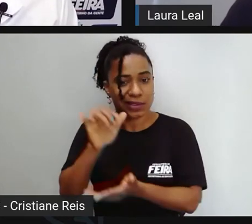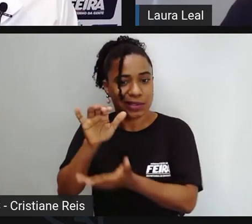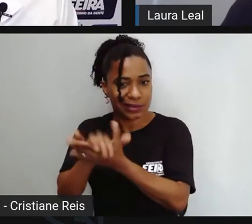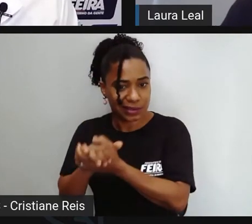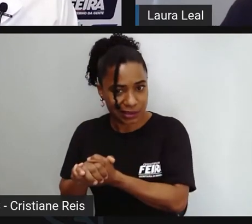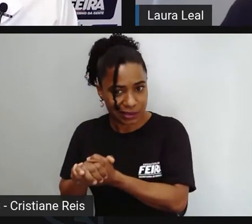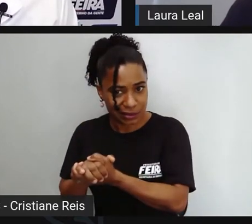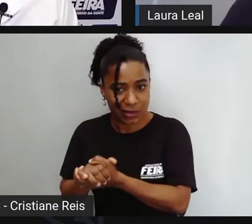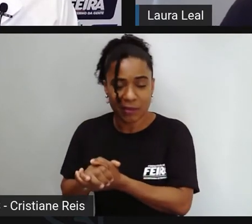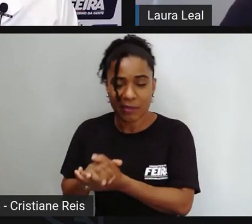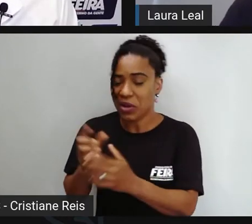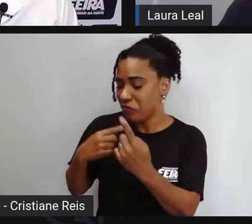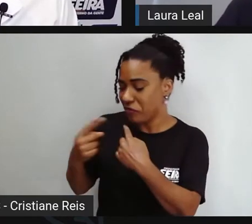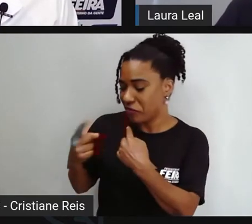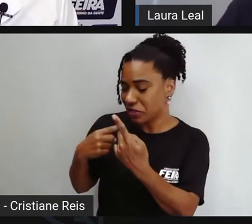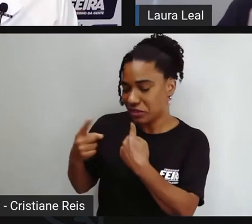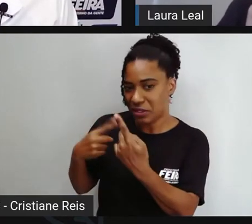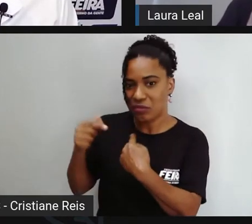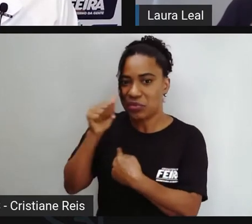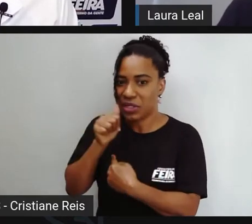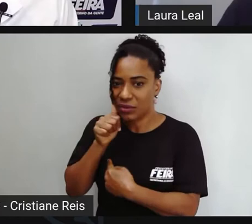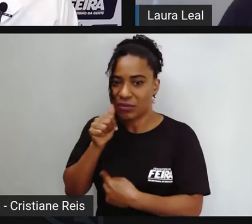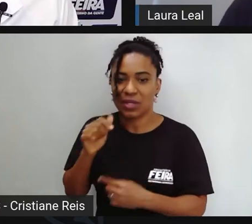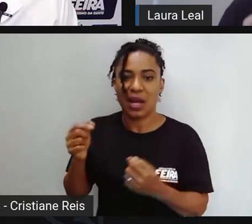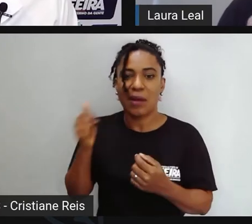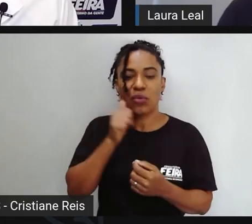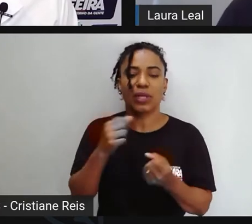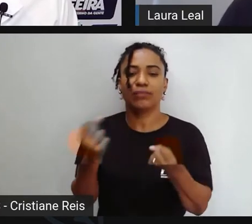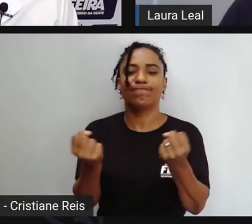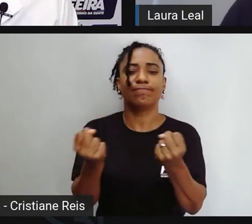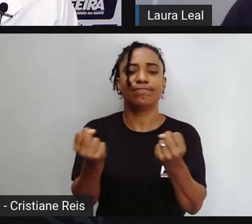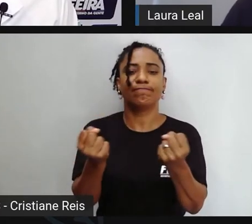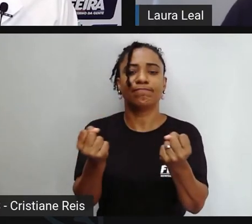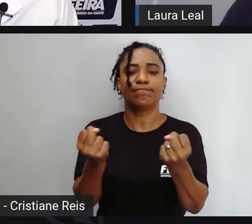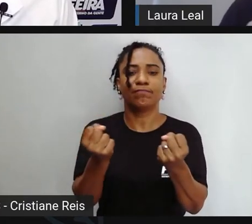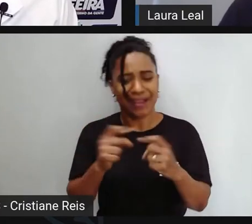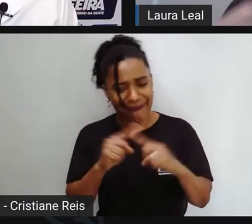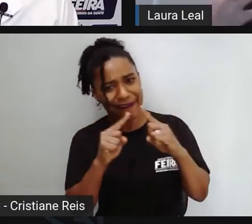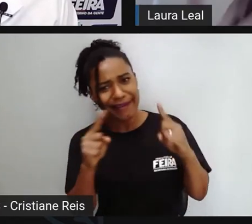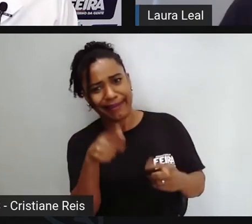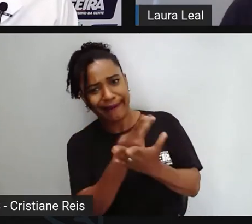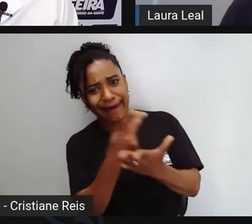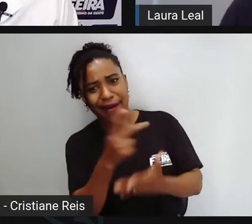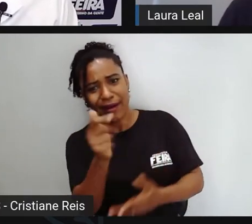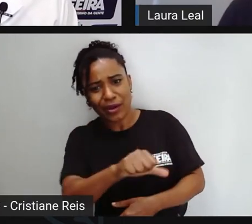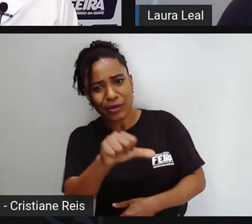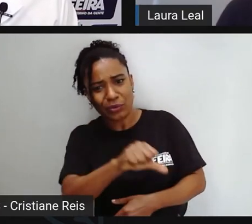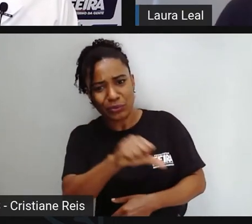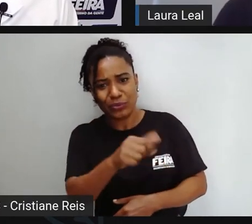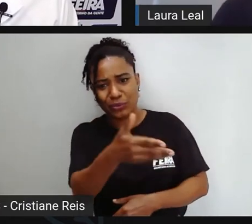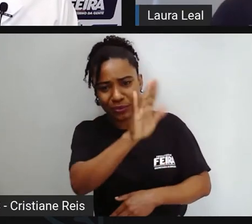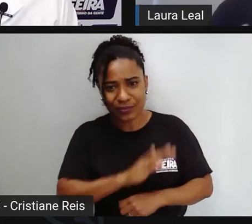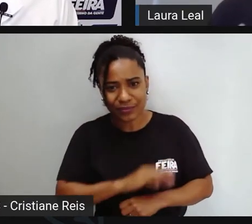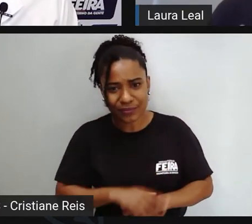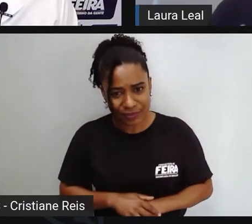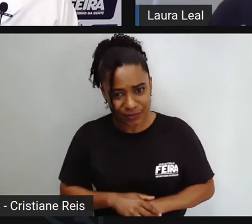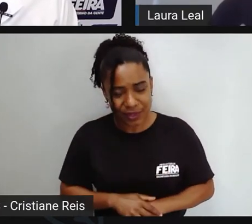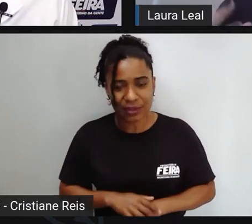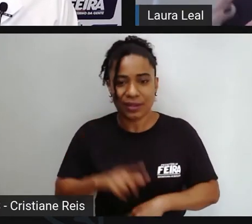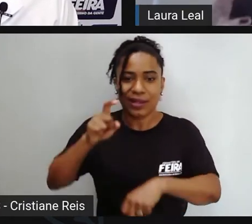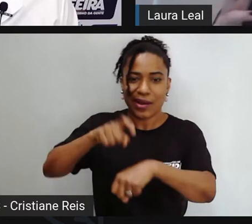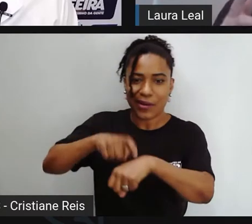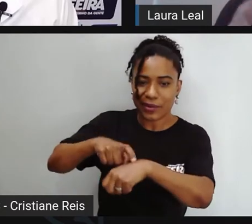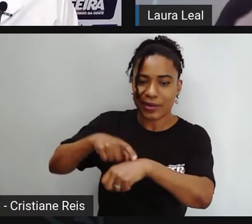de conversar com ela, você critica quando ela dirige, você reclama de tudo que ela faz. Quando é a sua hora de lazer, você quer estar com seus